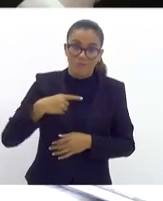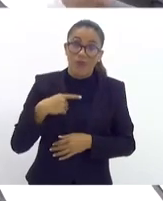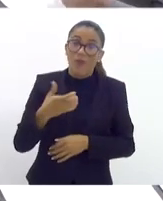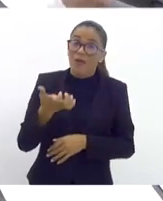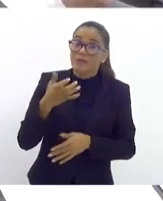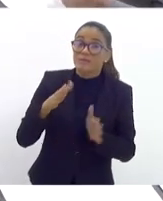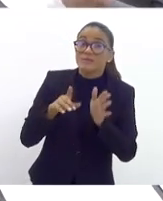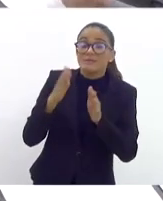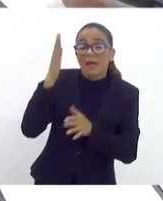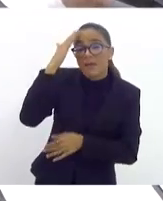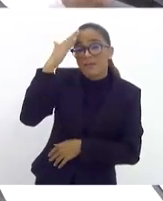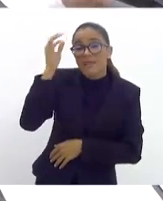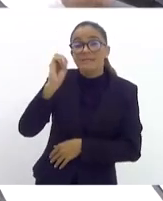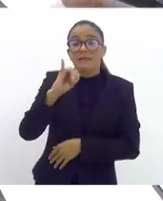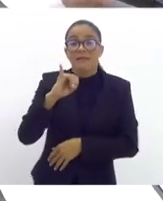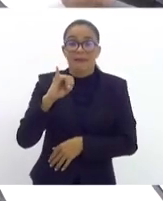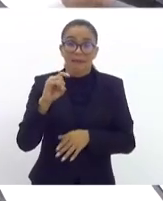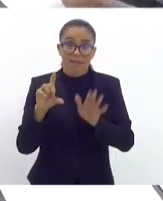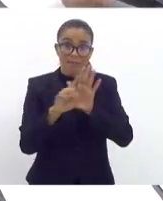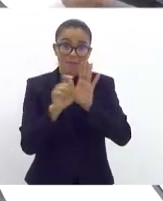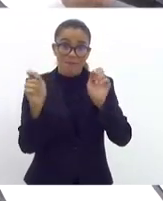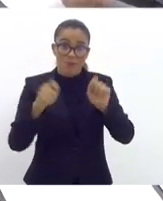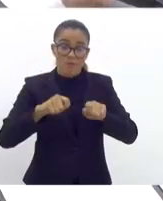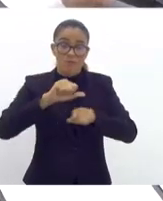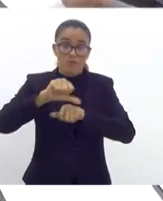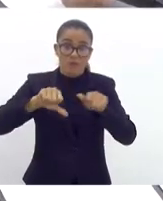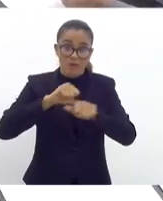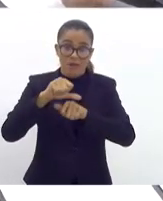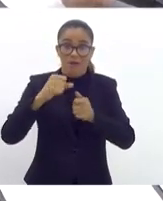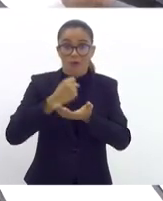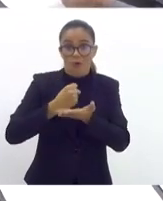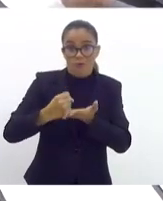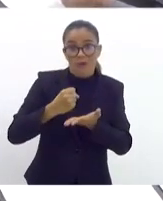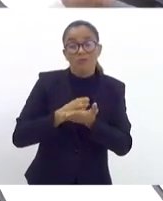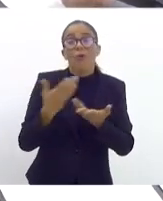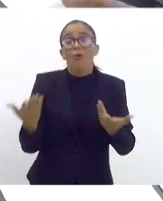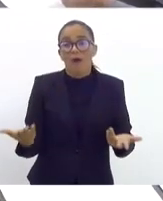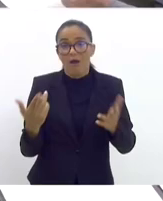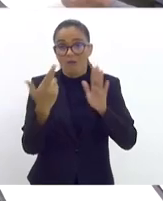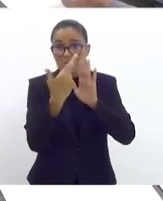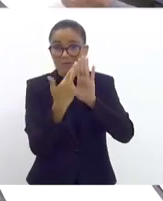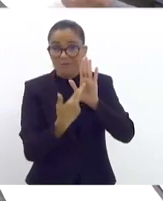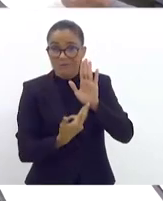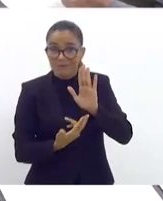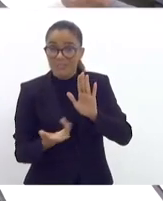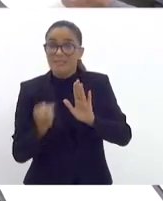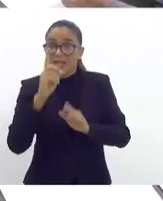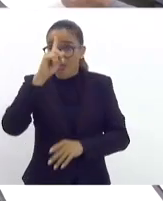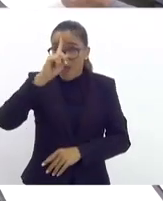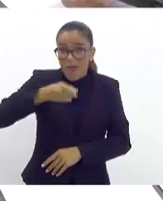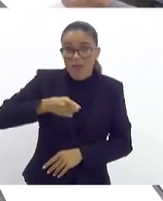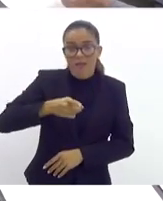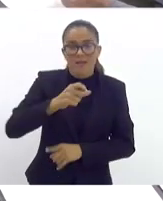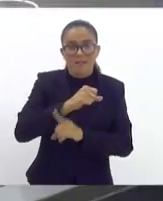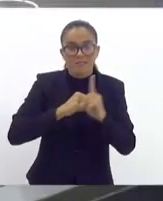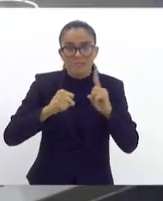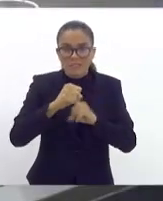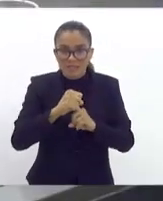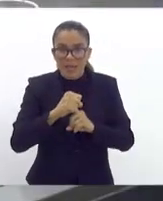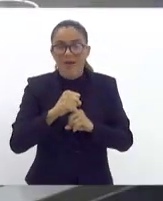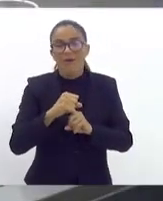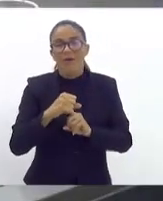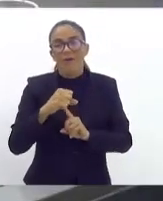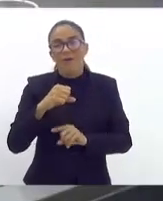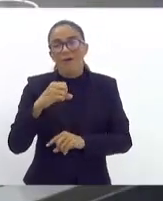modificar o contrato em vigência em que termos se fossem obrigações sociais como bens de Deputado Serafina